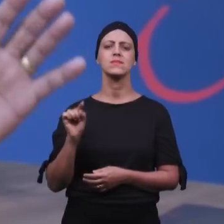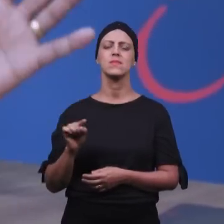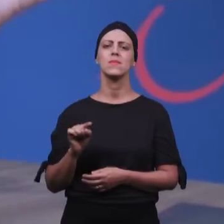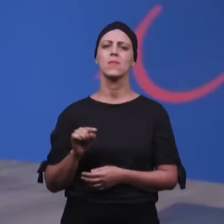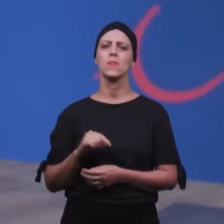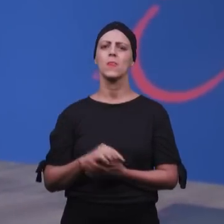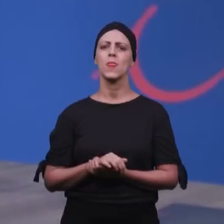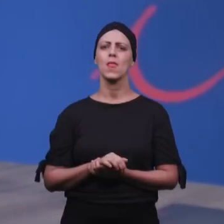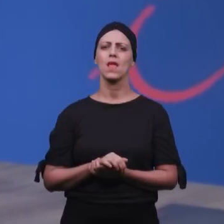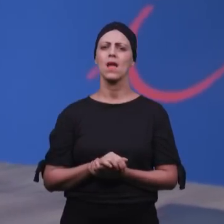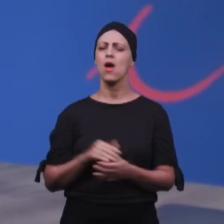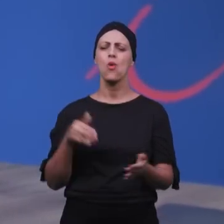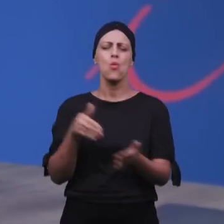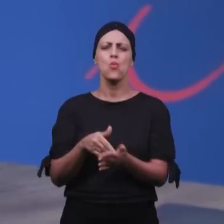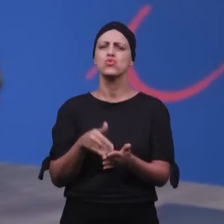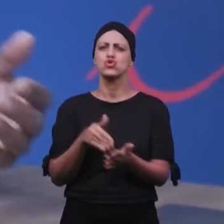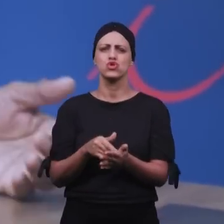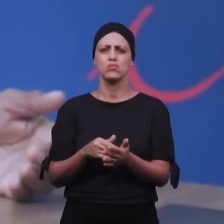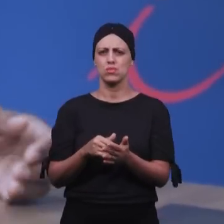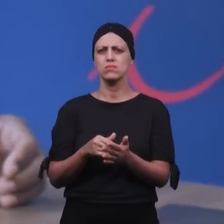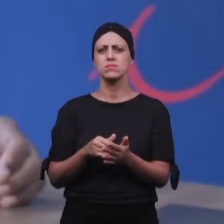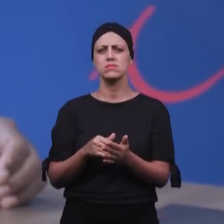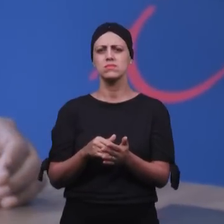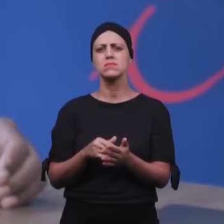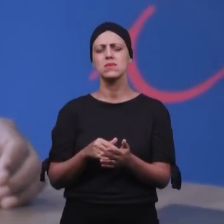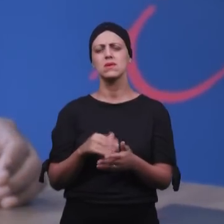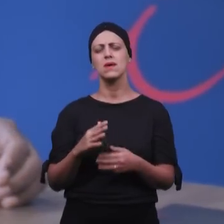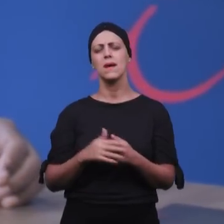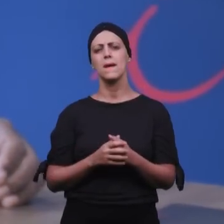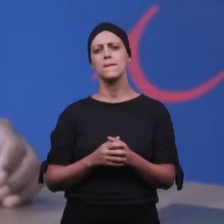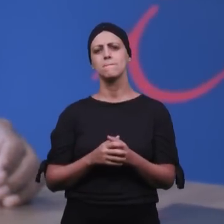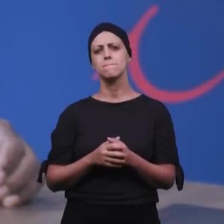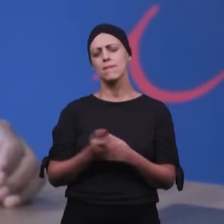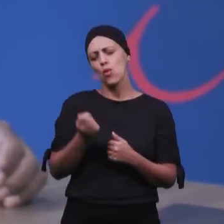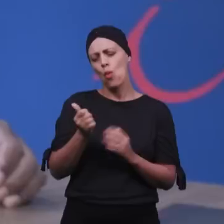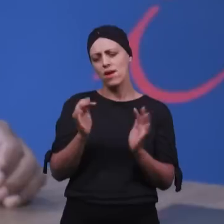último período dela. E a grande preocupação dela é que